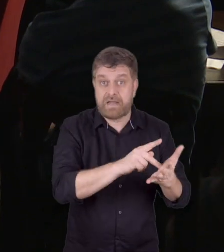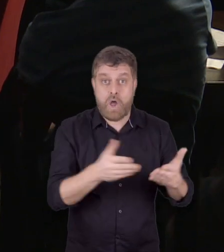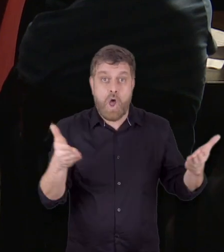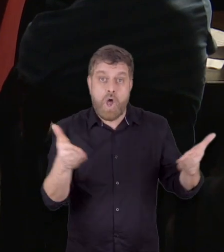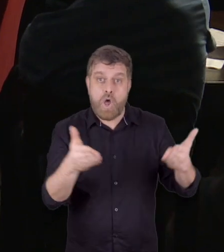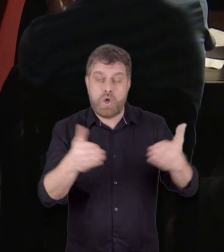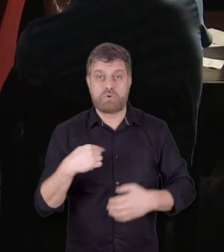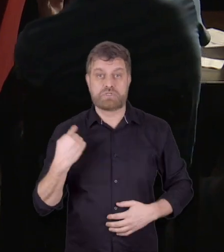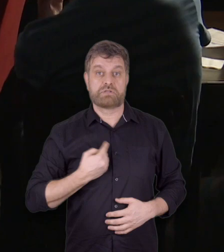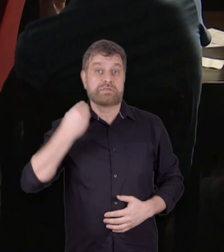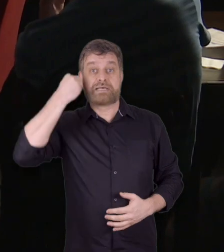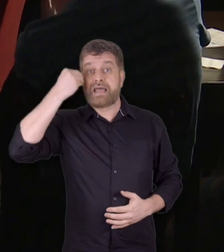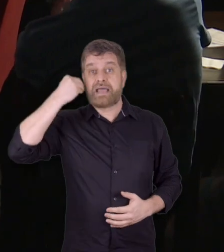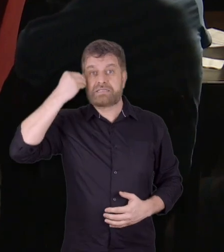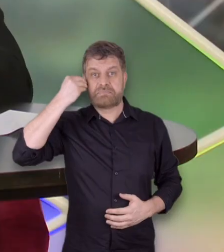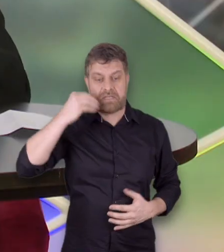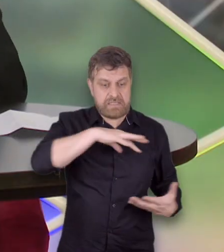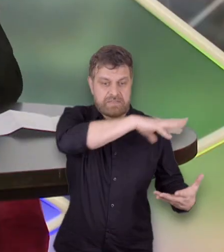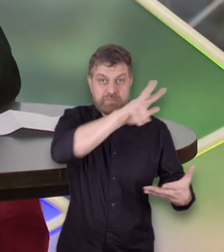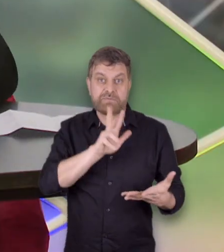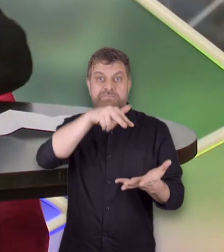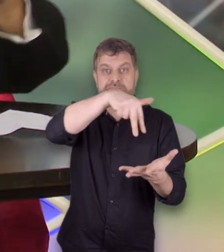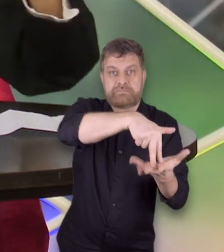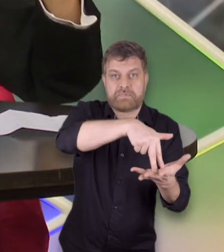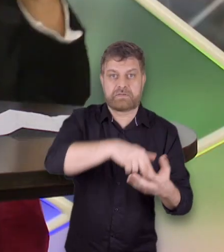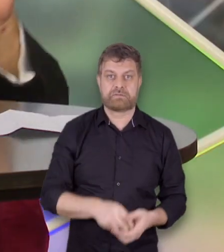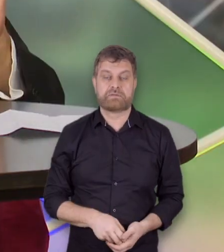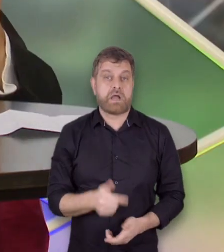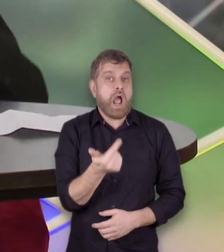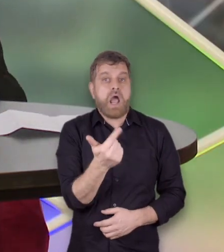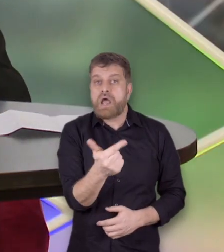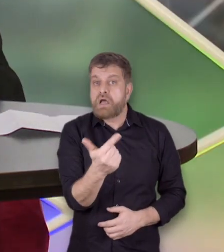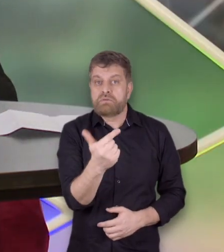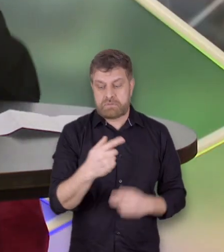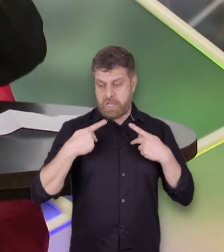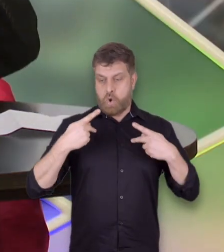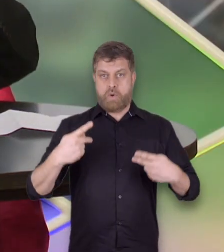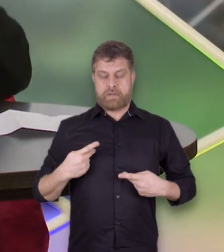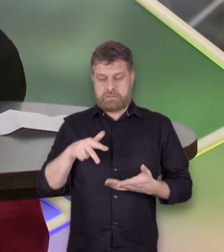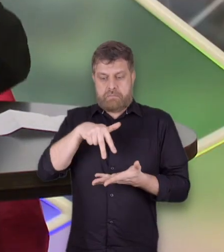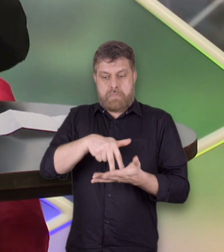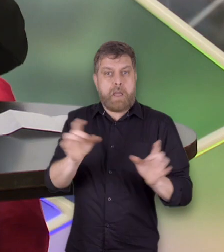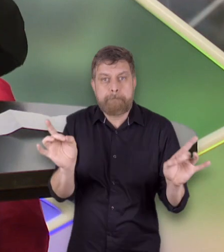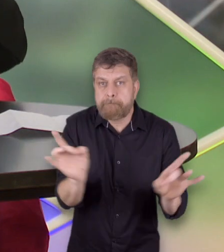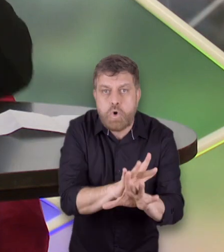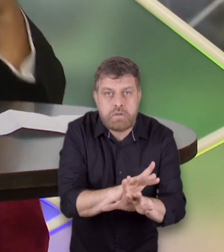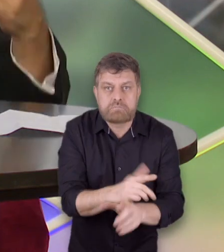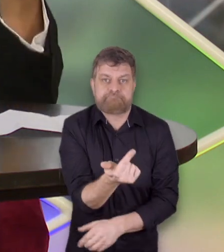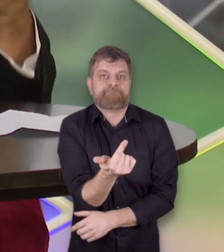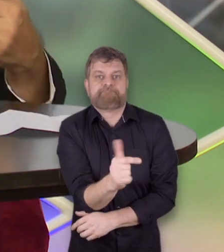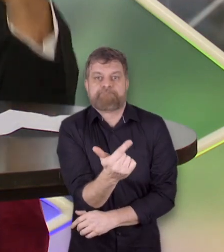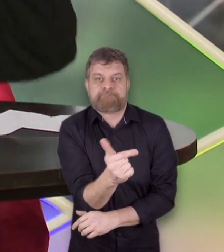hoje é constitutivo da nossa experiência de mundo. O que importa não há mais o humano ali pré-definido,